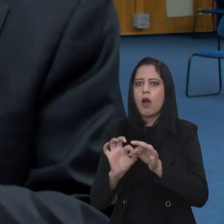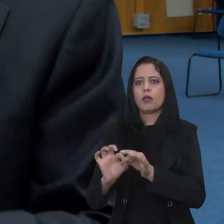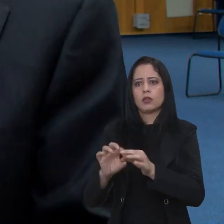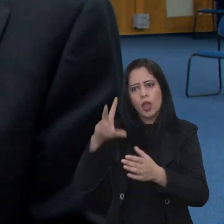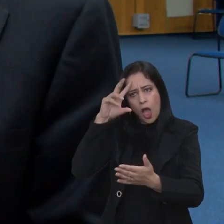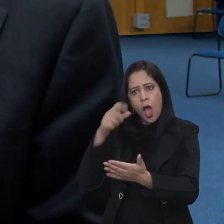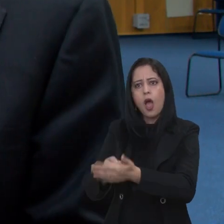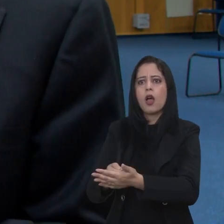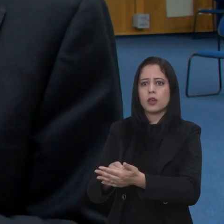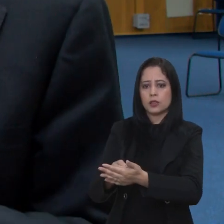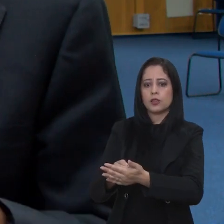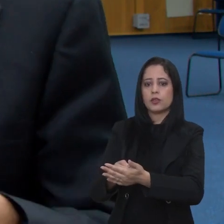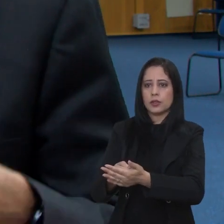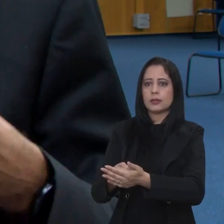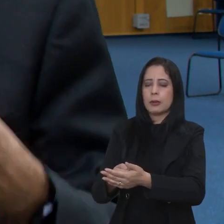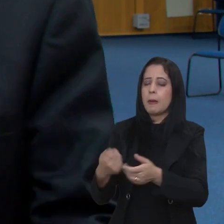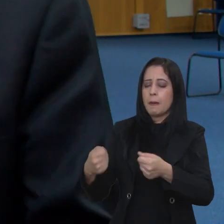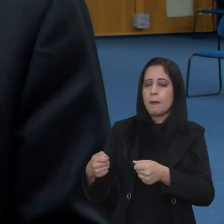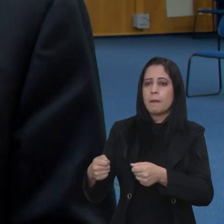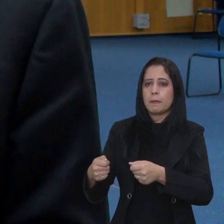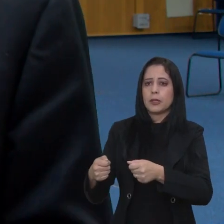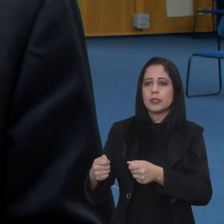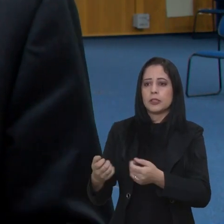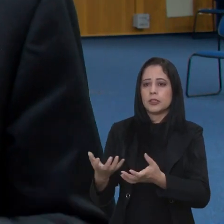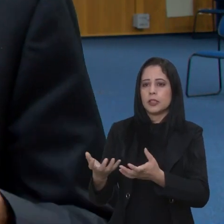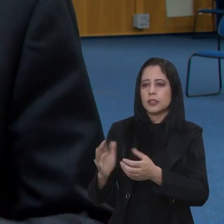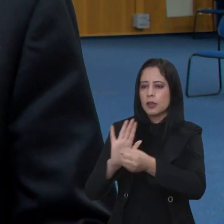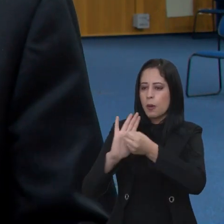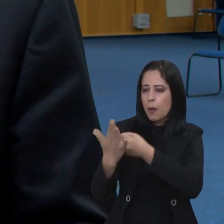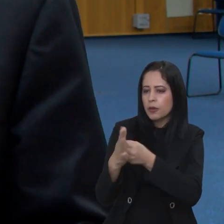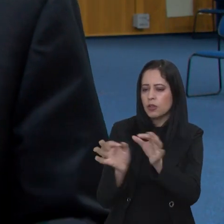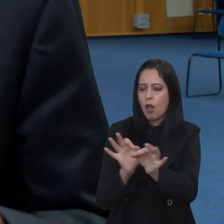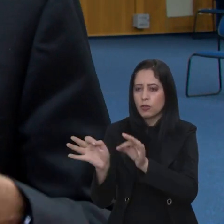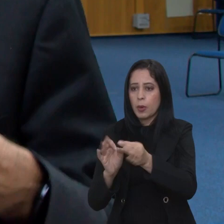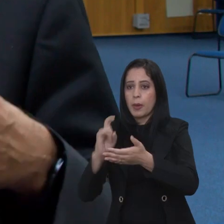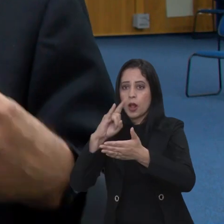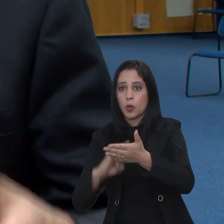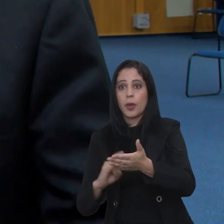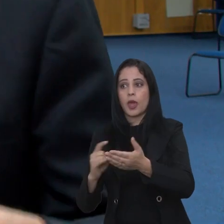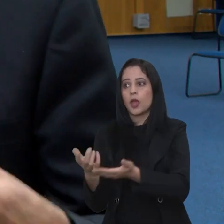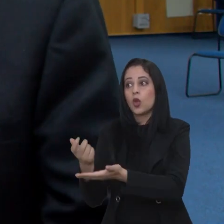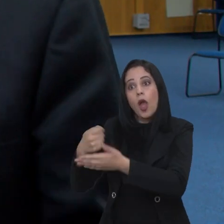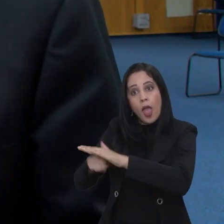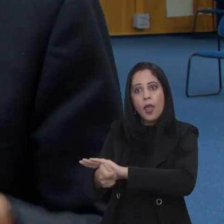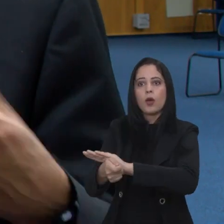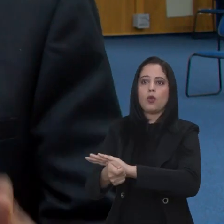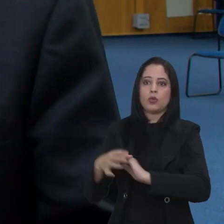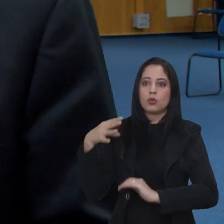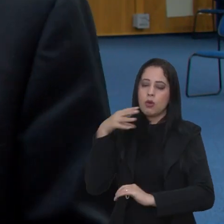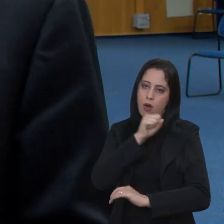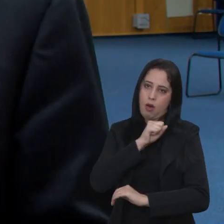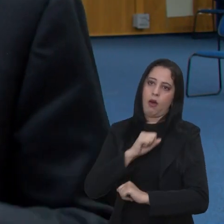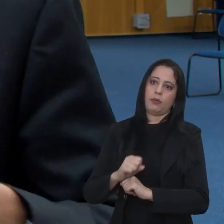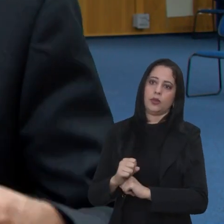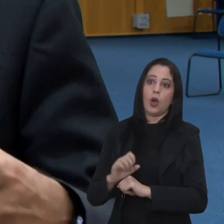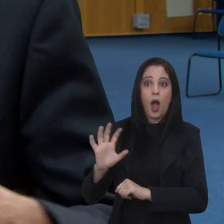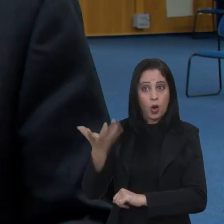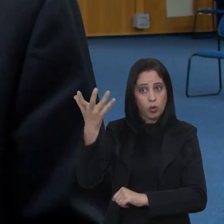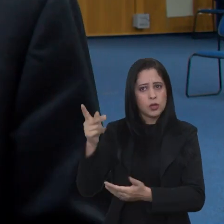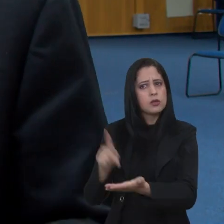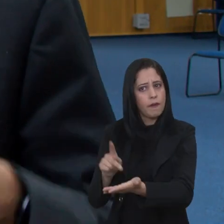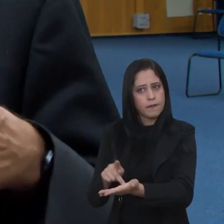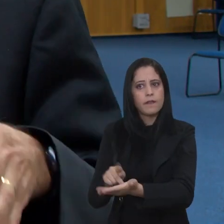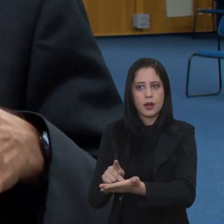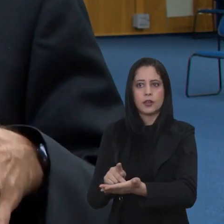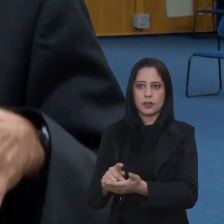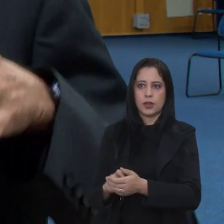soluções são possíveis, né, desde que haja priorização na regularização fundiária e que se garanta recursos para que isso aconteça, para que saia do